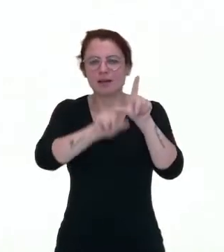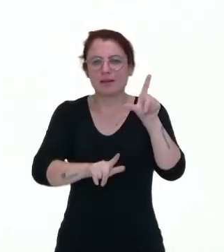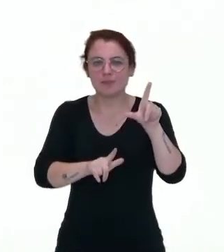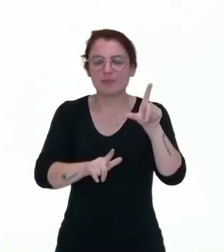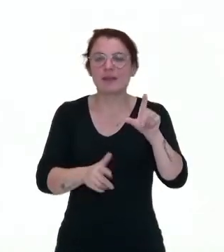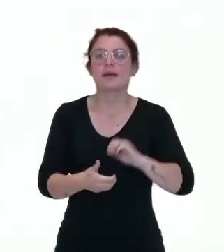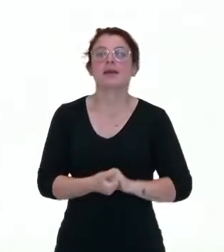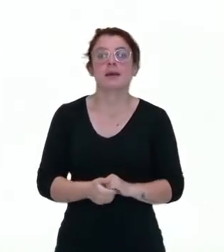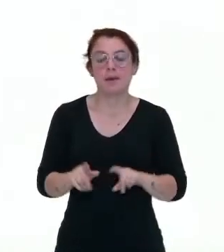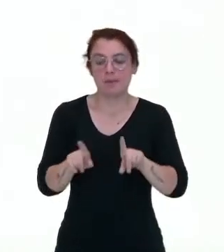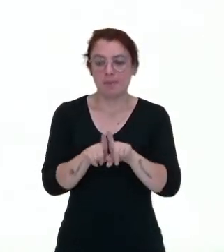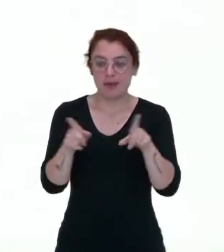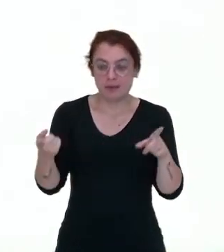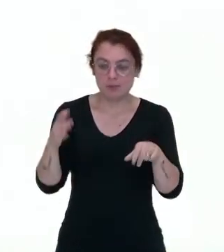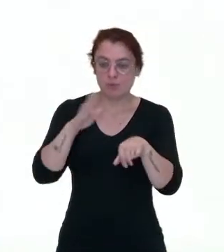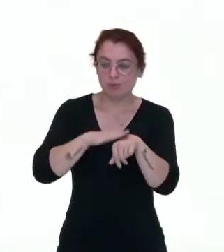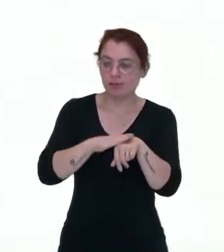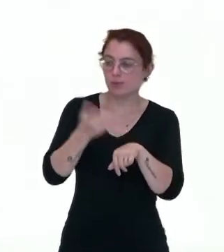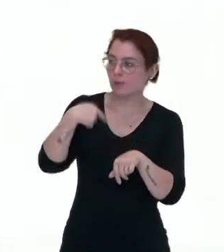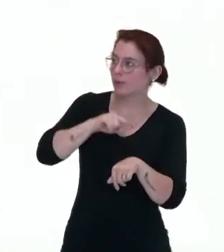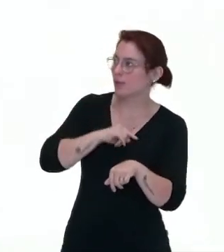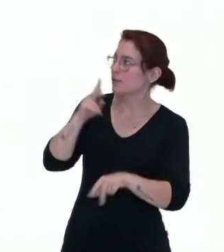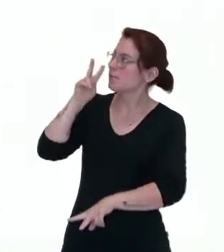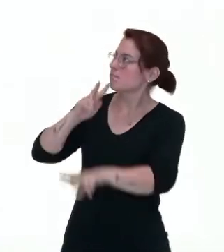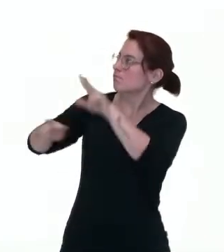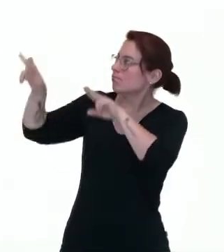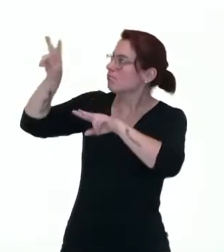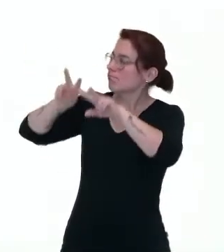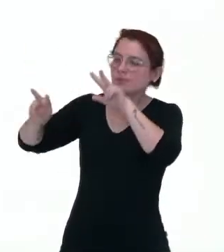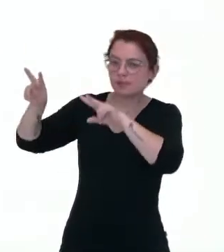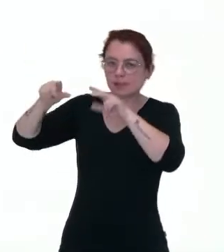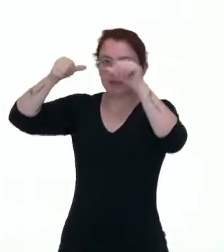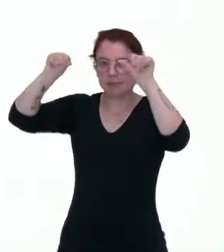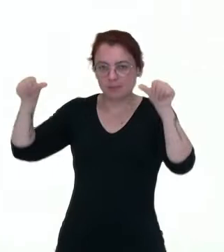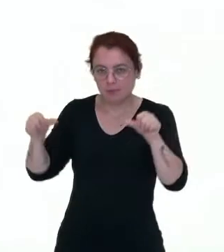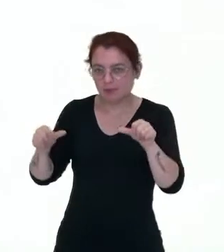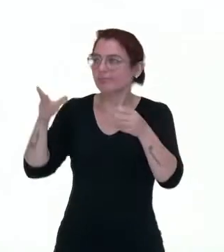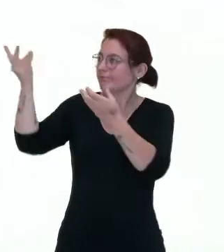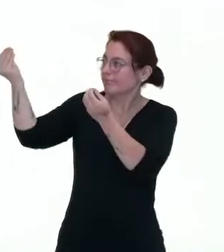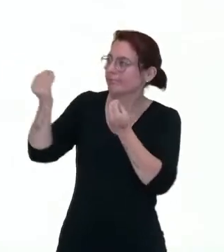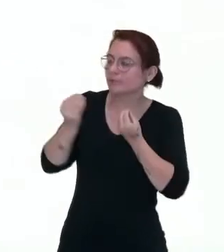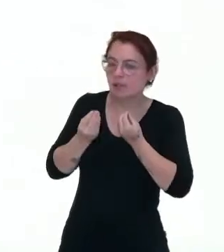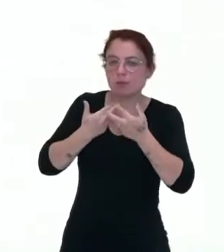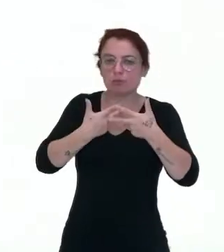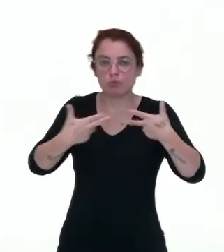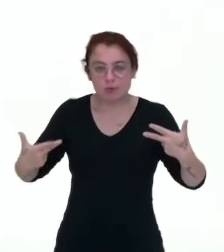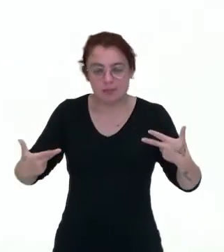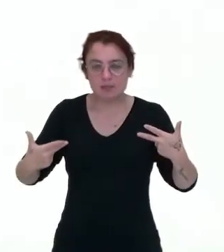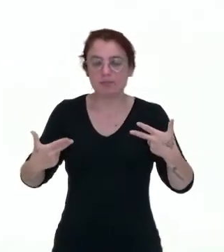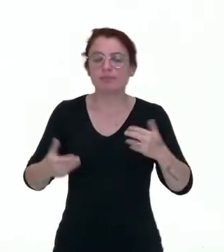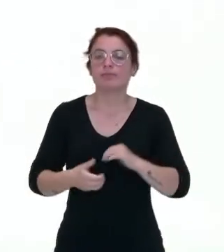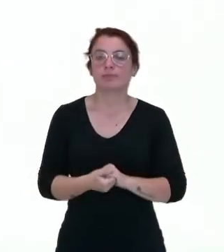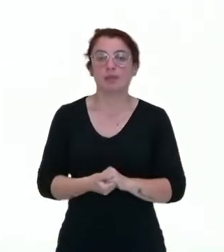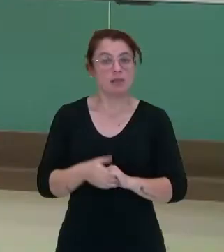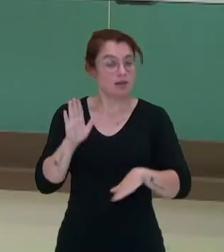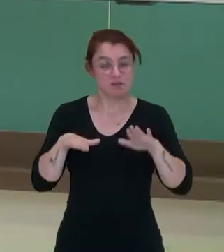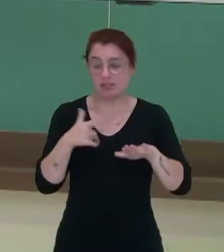Mas se eu falar para você que essa imagem pode nos dizer muitas coisas, mesmo não tendo